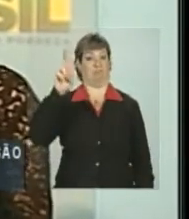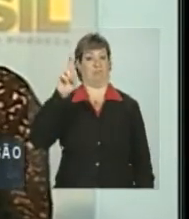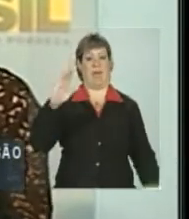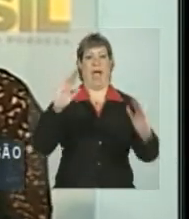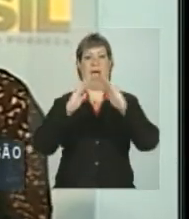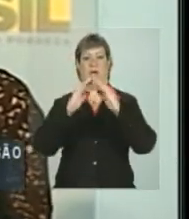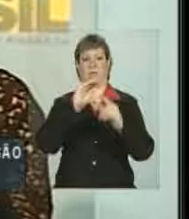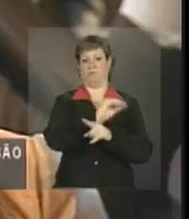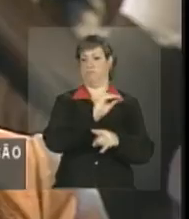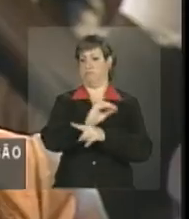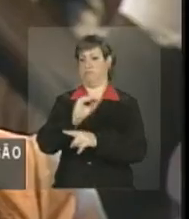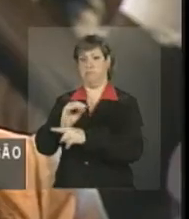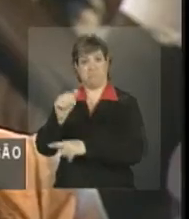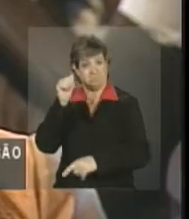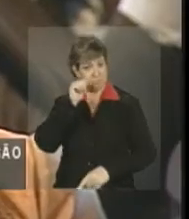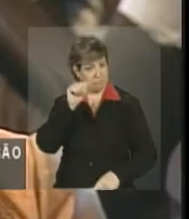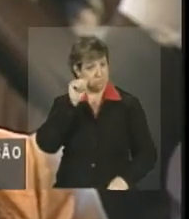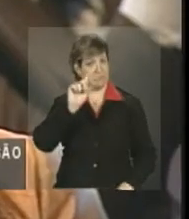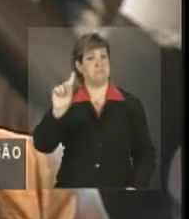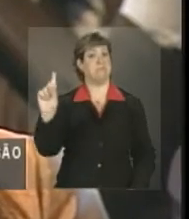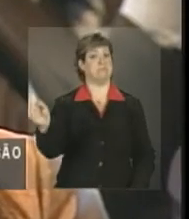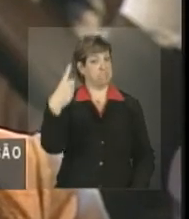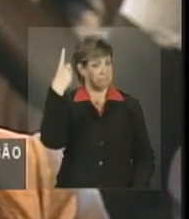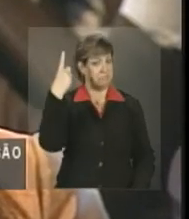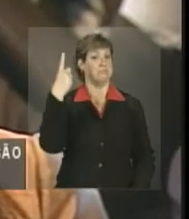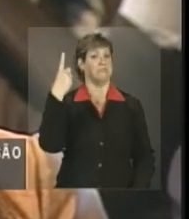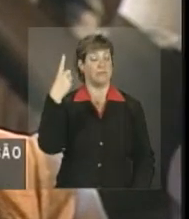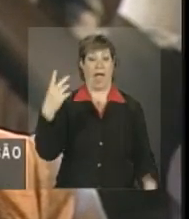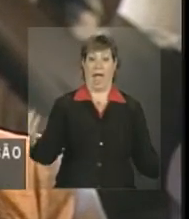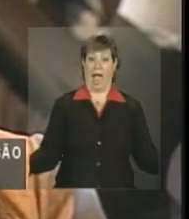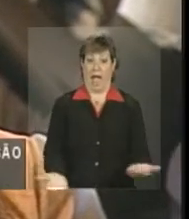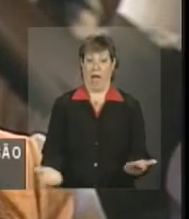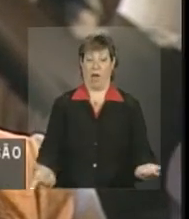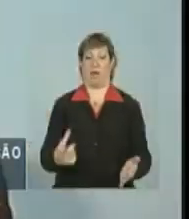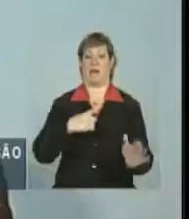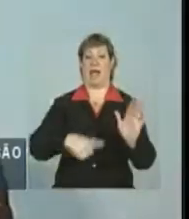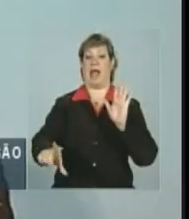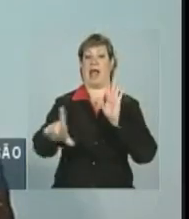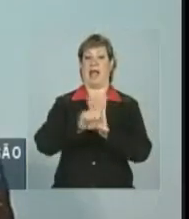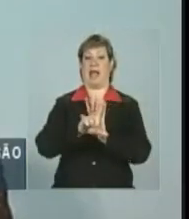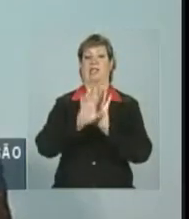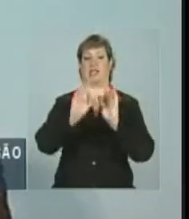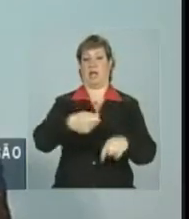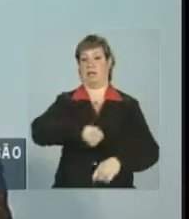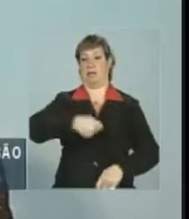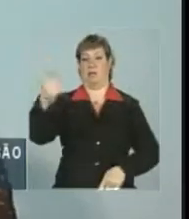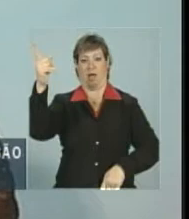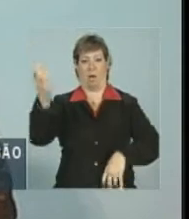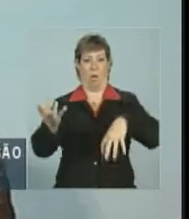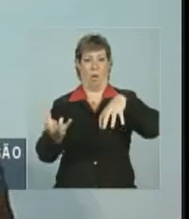de família. E que agora, através da lei que nós enviamos para o Congresso,